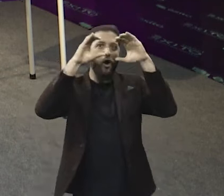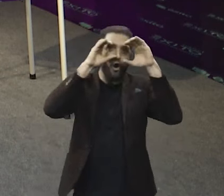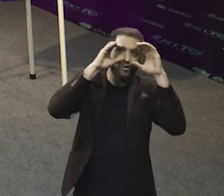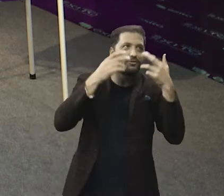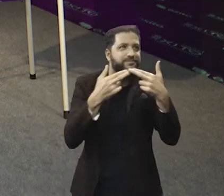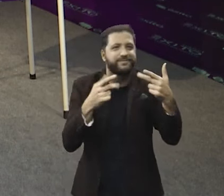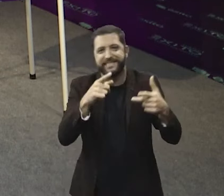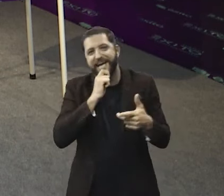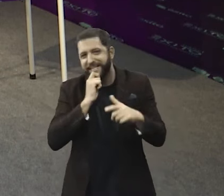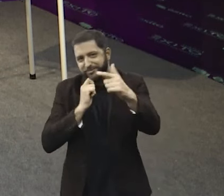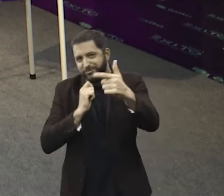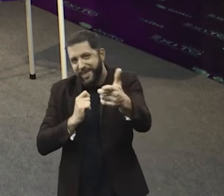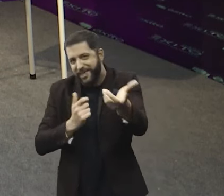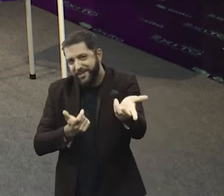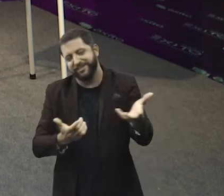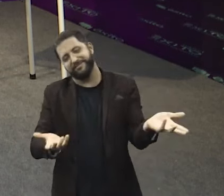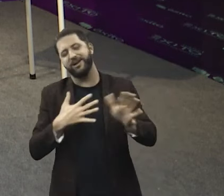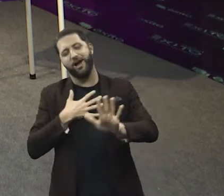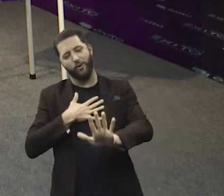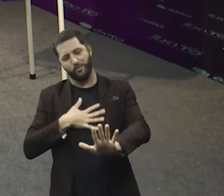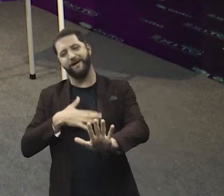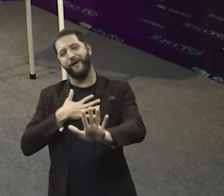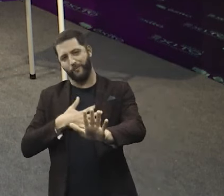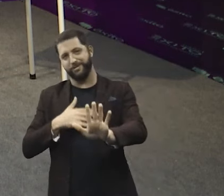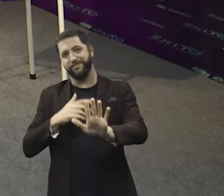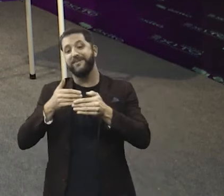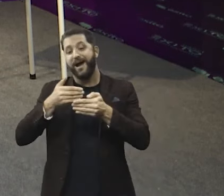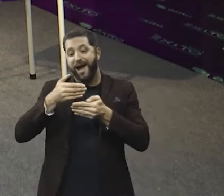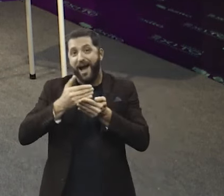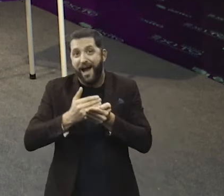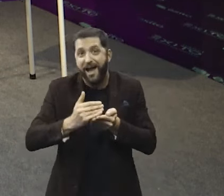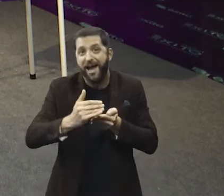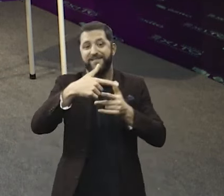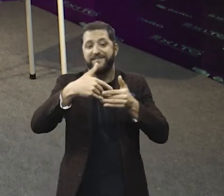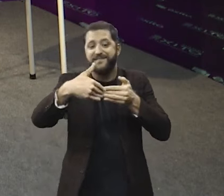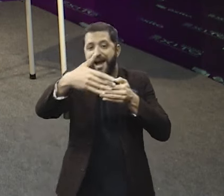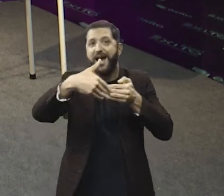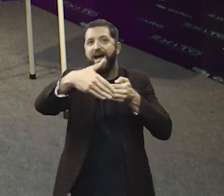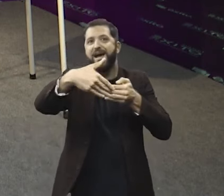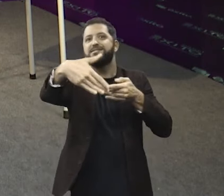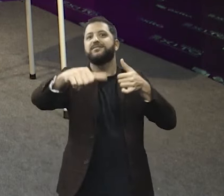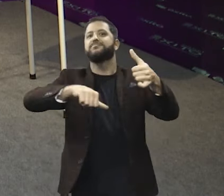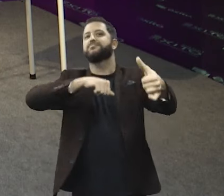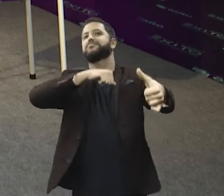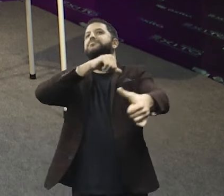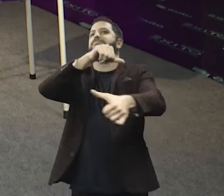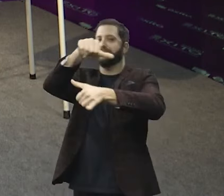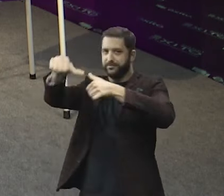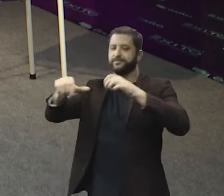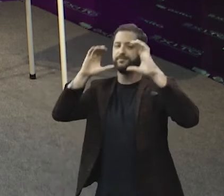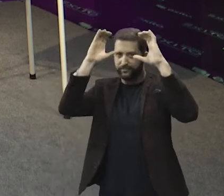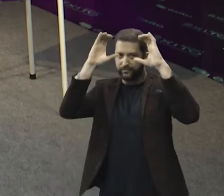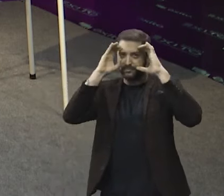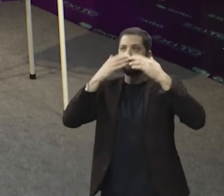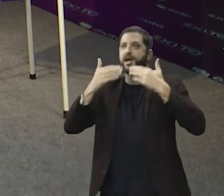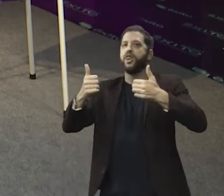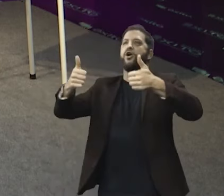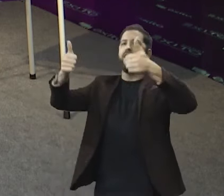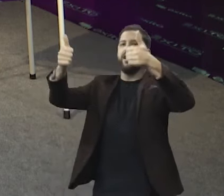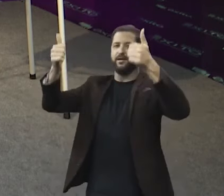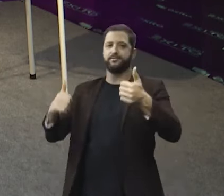equipamentos que vai te aproximar a realidade que hoje você vive então por exemplo vamos agora ser